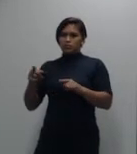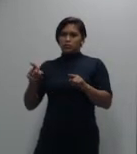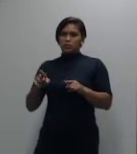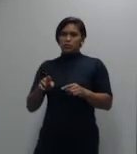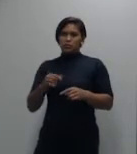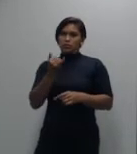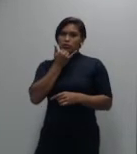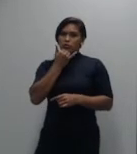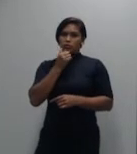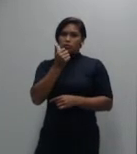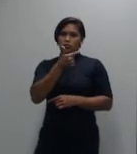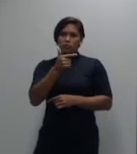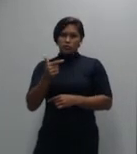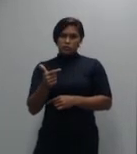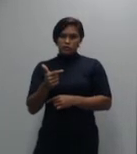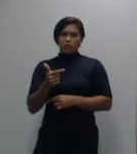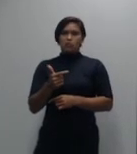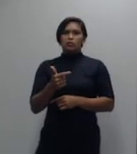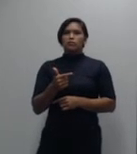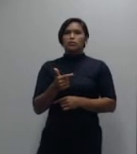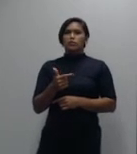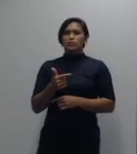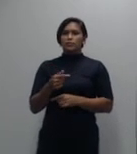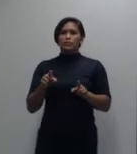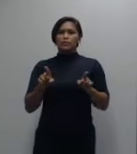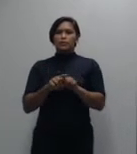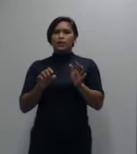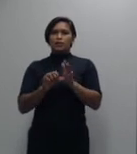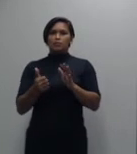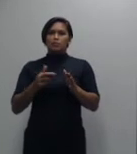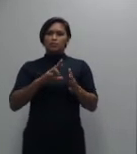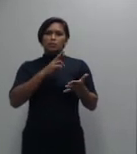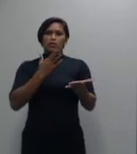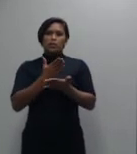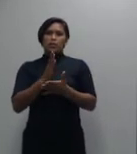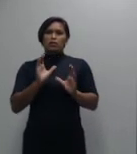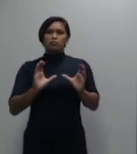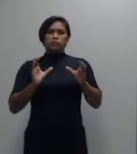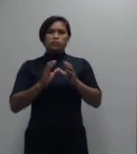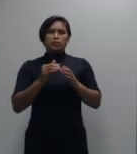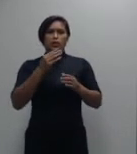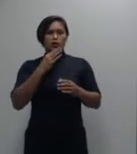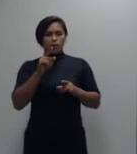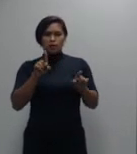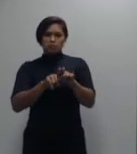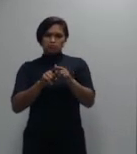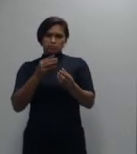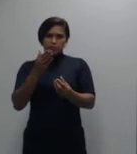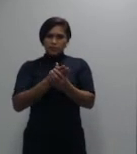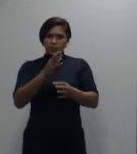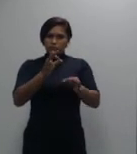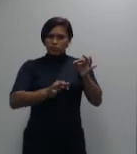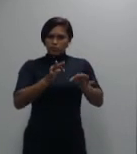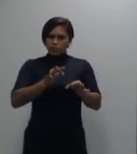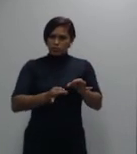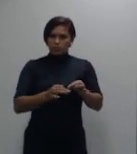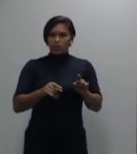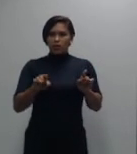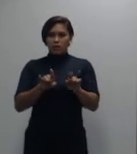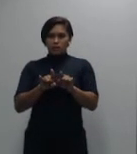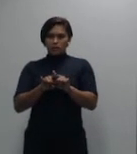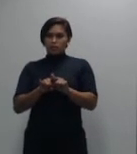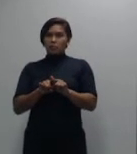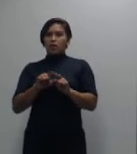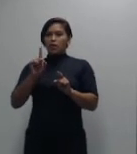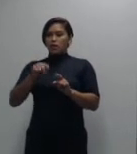44222 é a primeira turma reconheceu nesse precedente também São Paulo 63 os